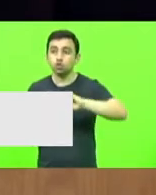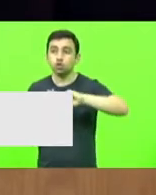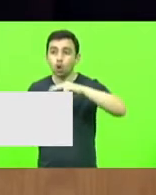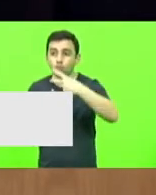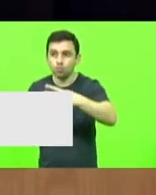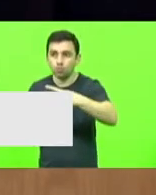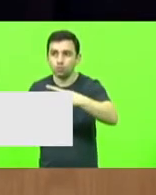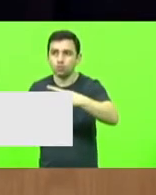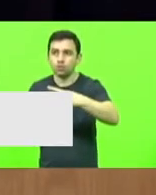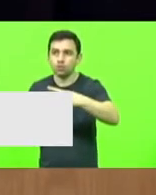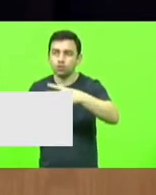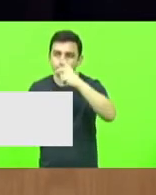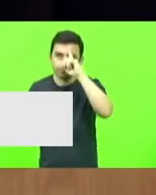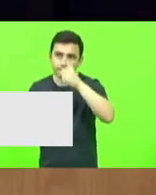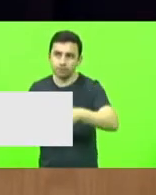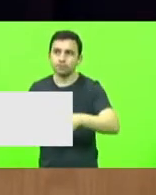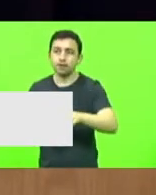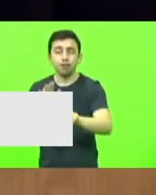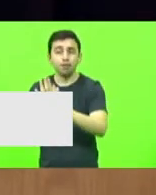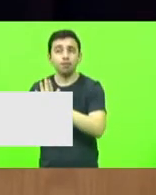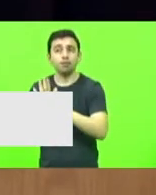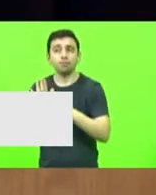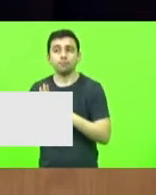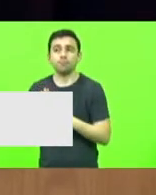determina a legislação.